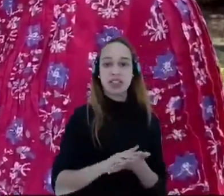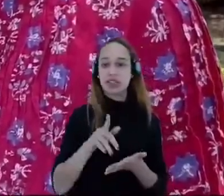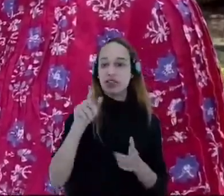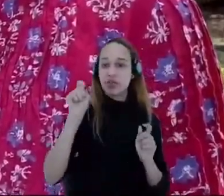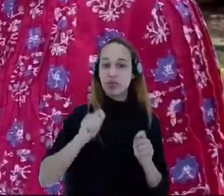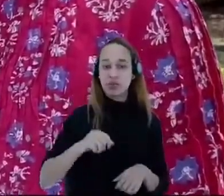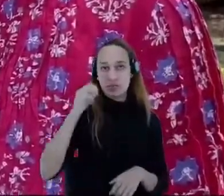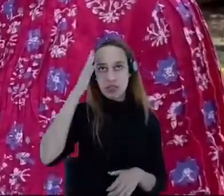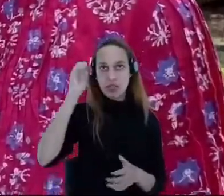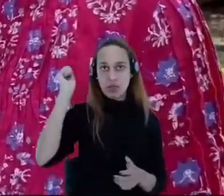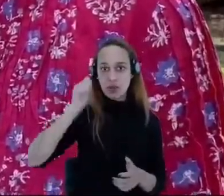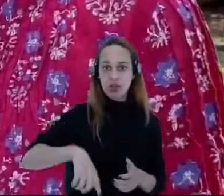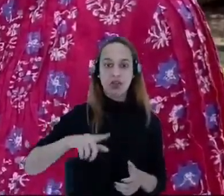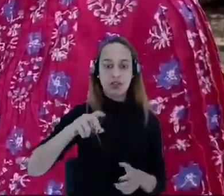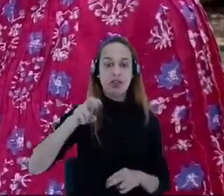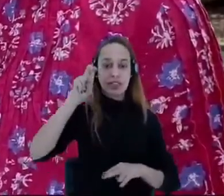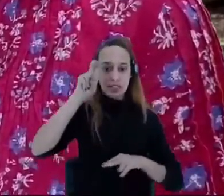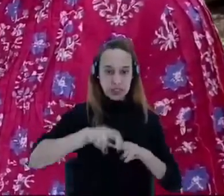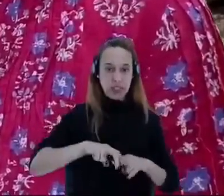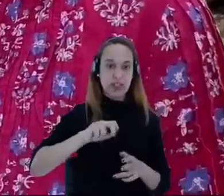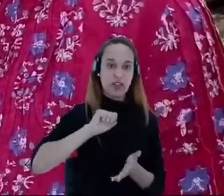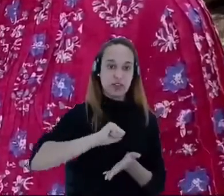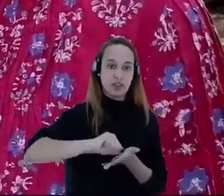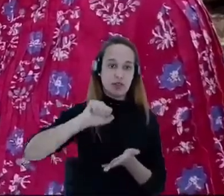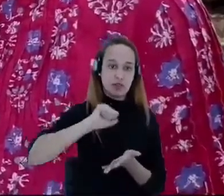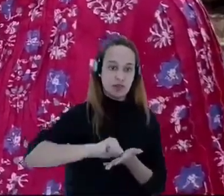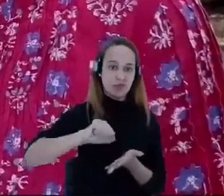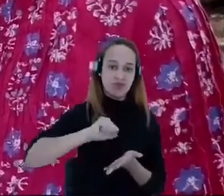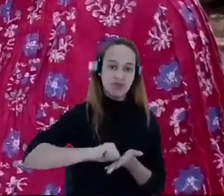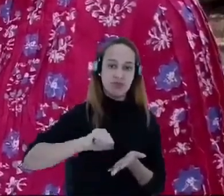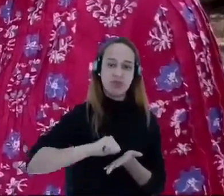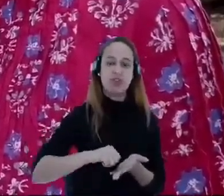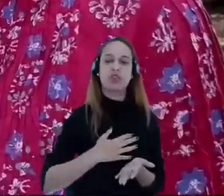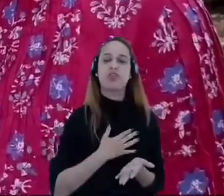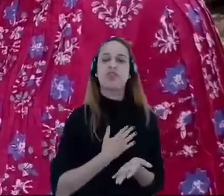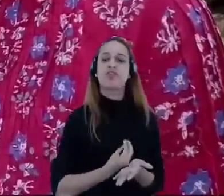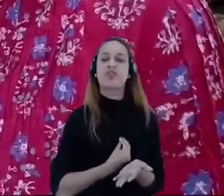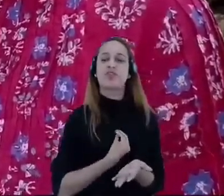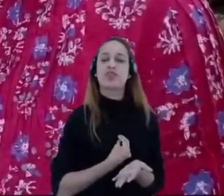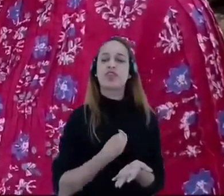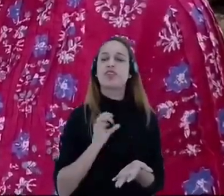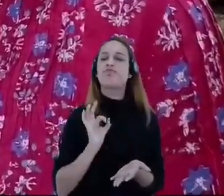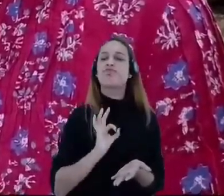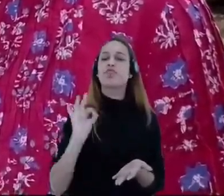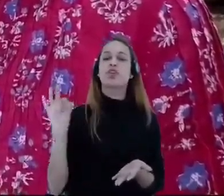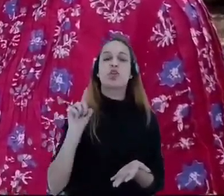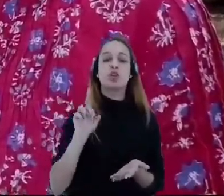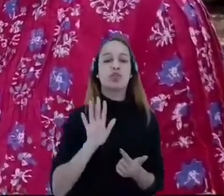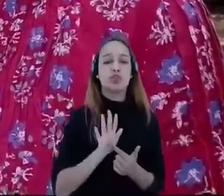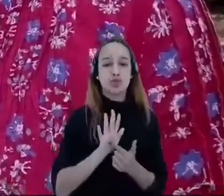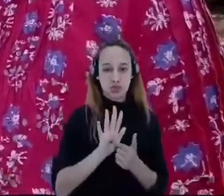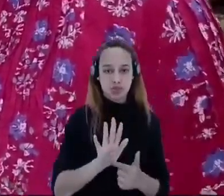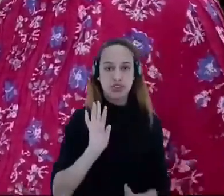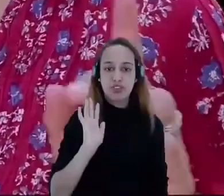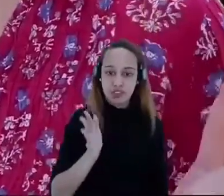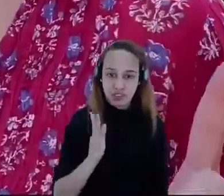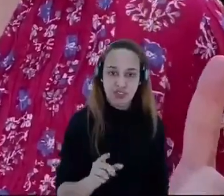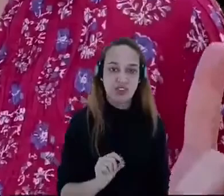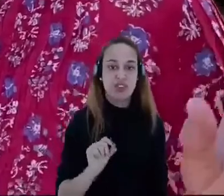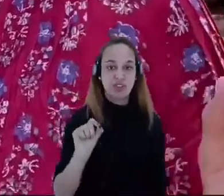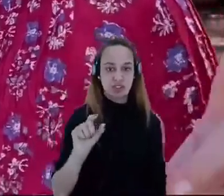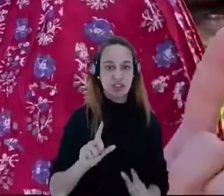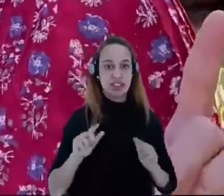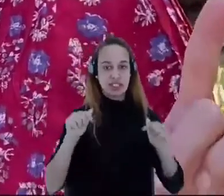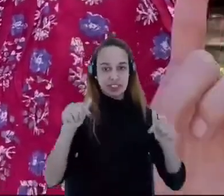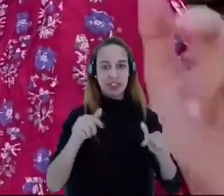Então quando você senta e começa a escrever o que é uma vida plena para mim, você já está no caminho de manifestar, de materializar isso. E outra